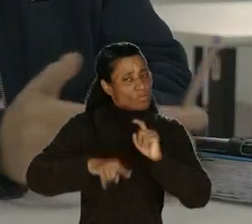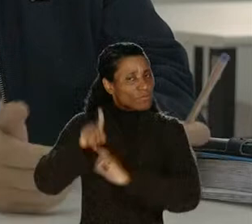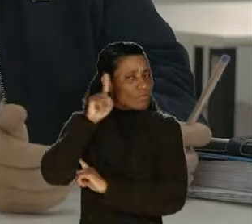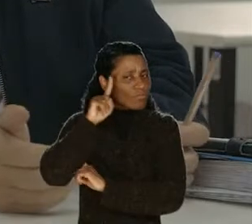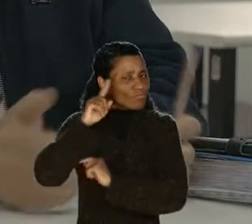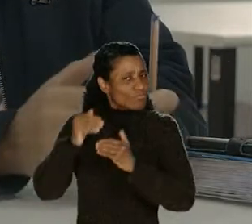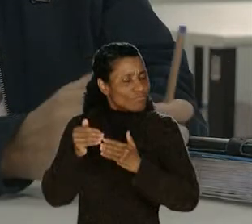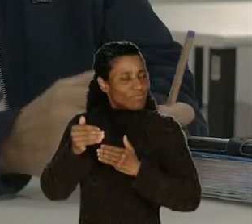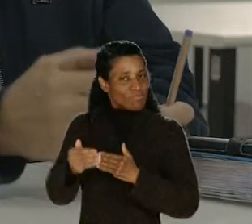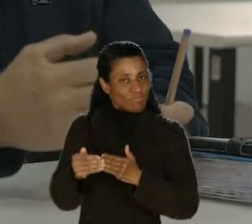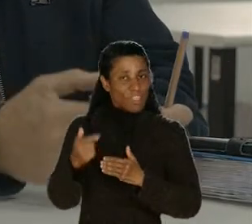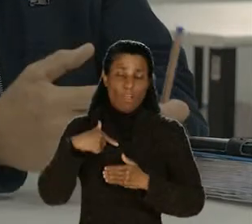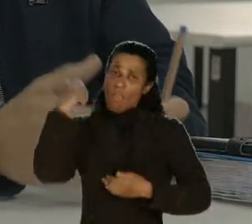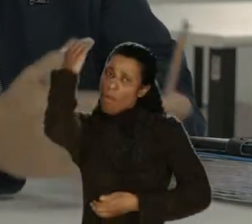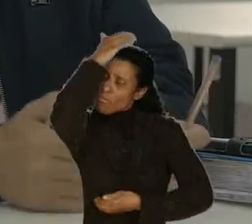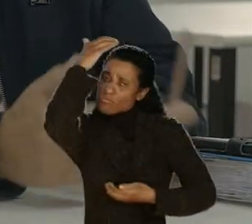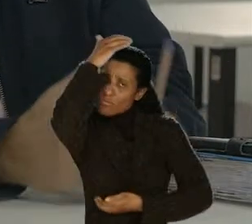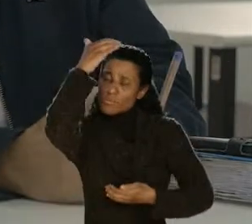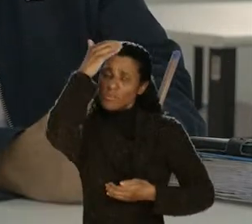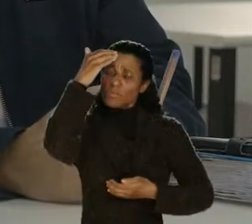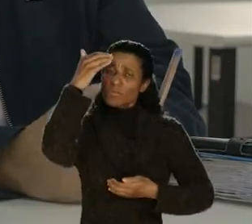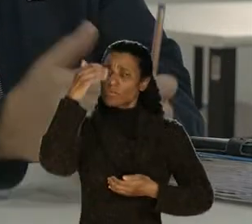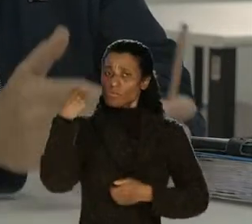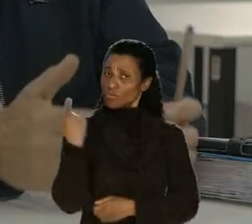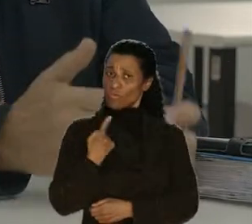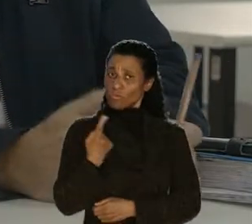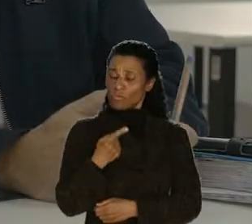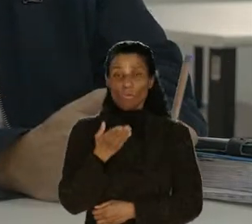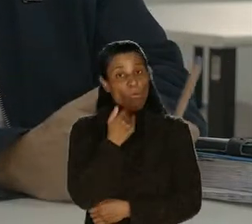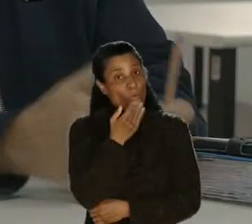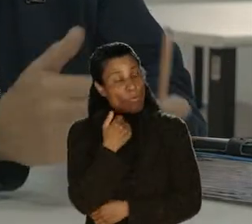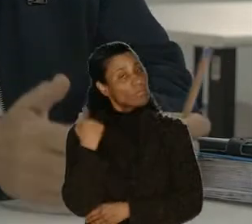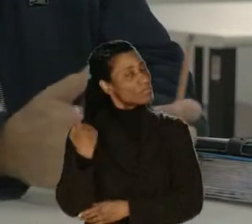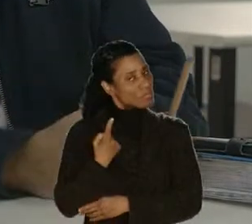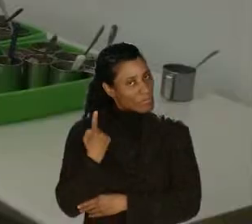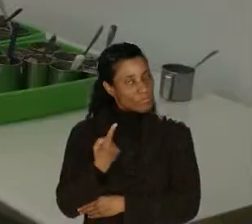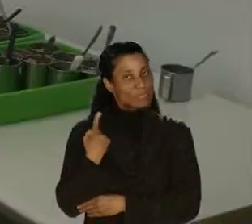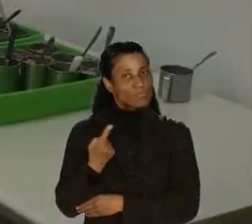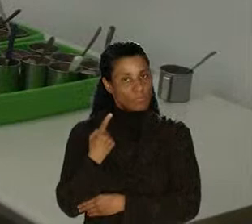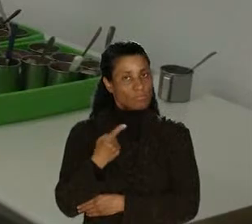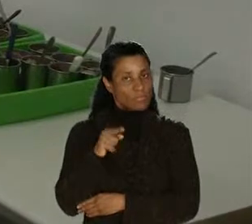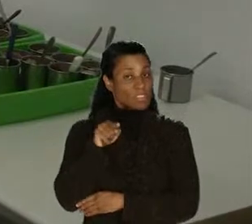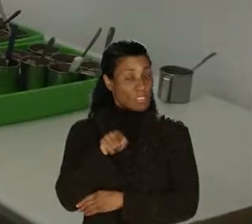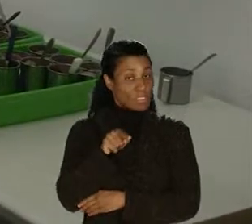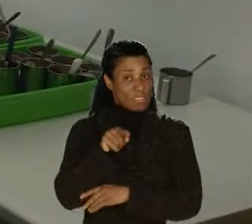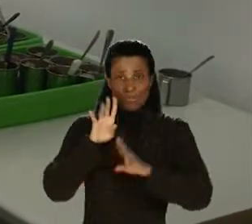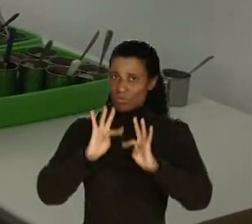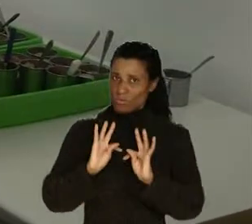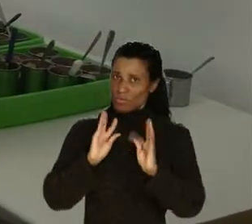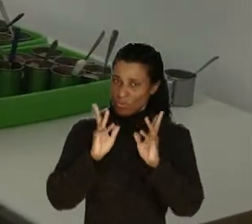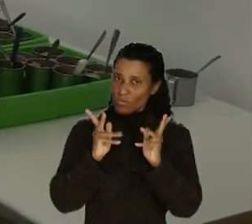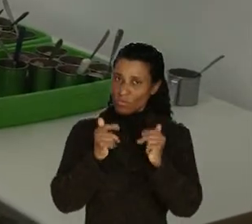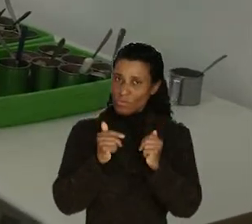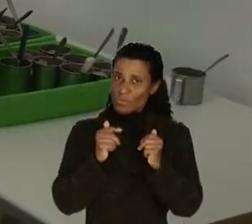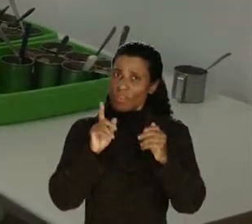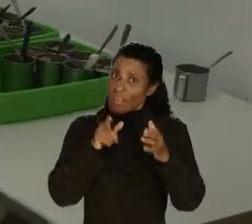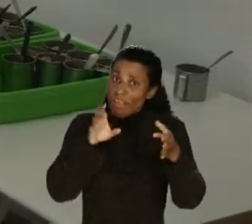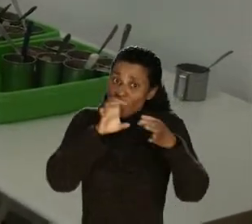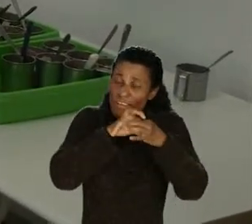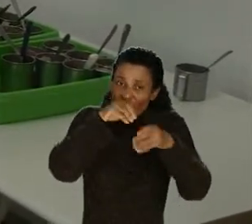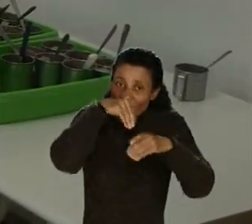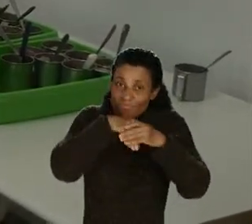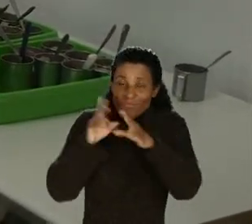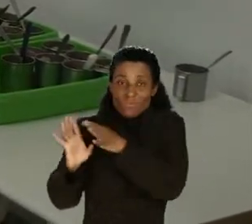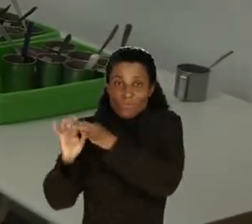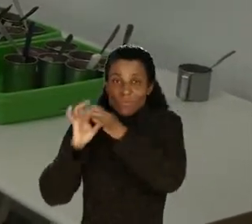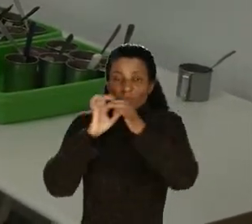atividades até de vida diária, né? É o banho, tomar o seu próprio banho, alimentar-se, né? Isso tudo está